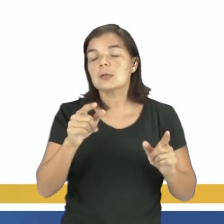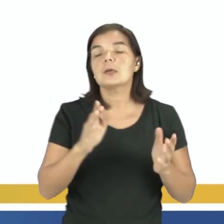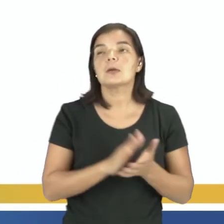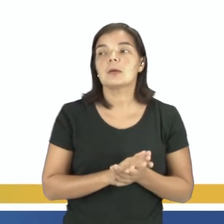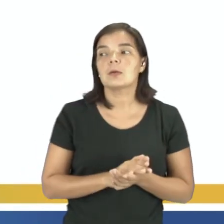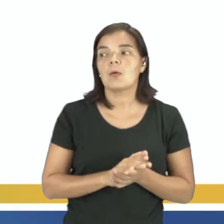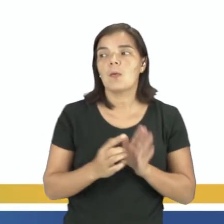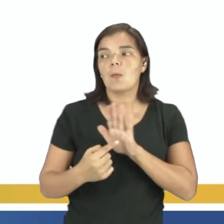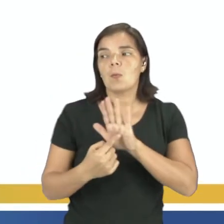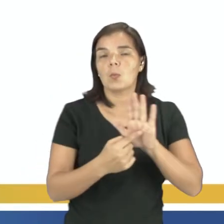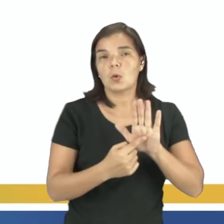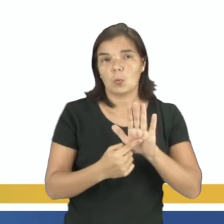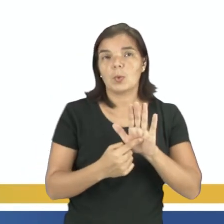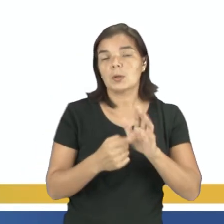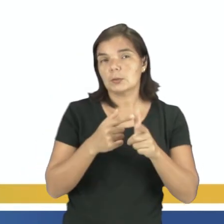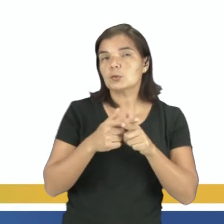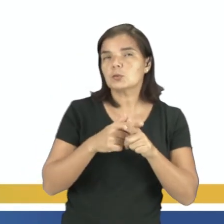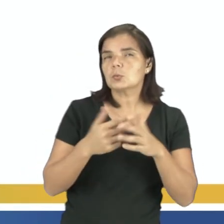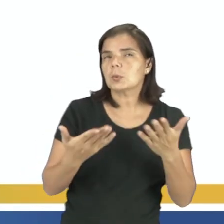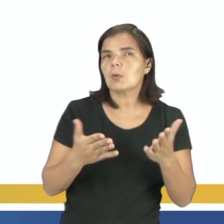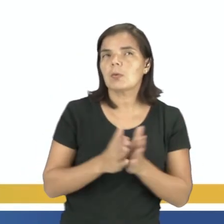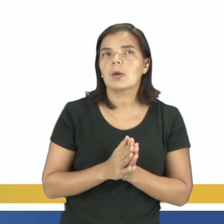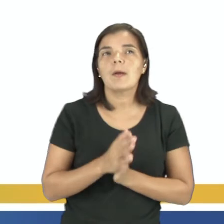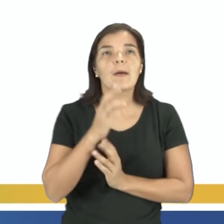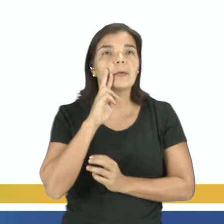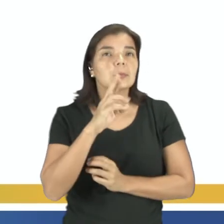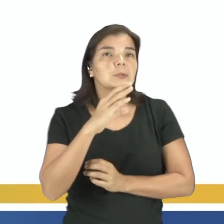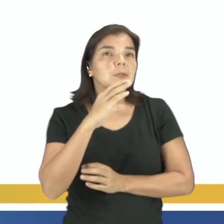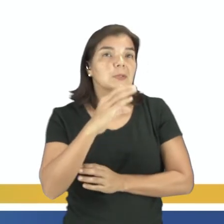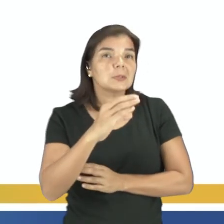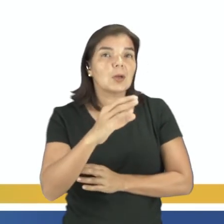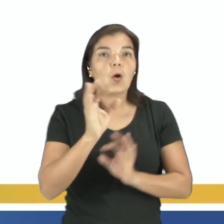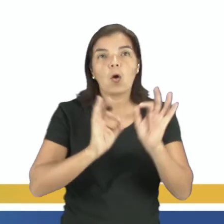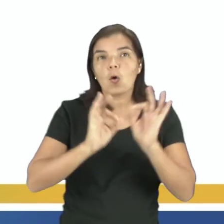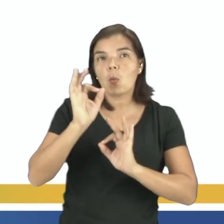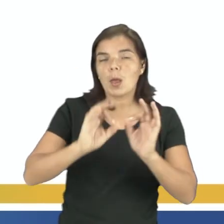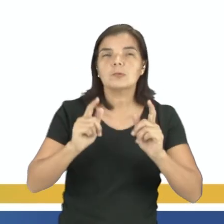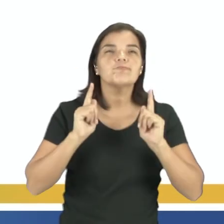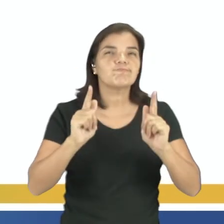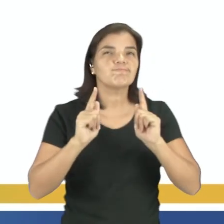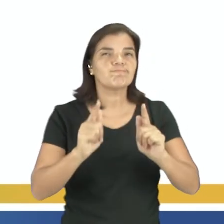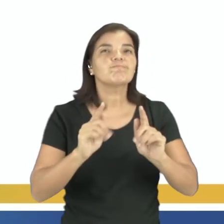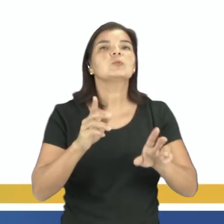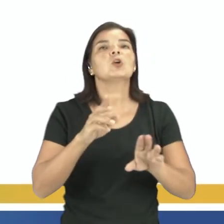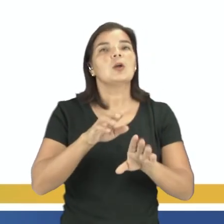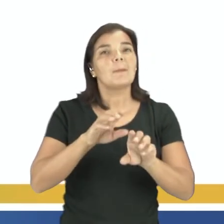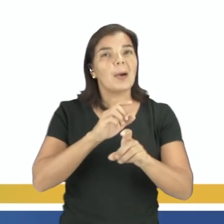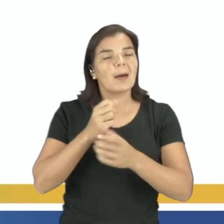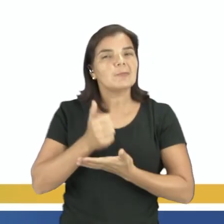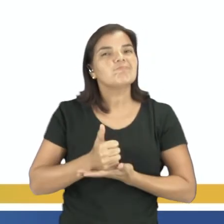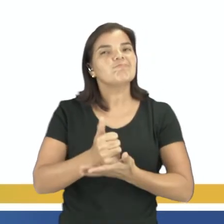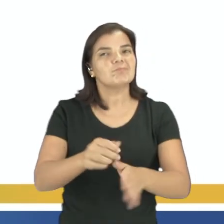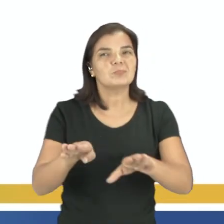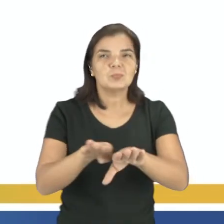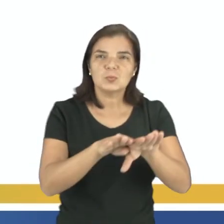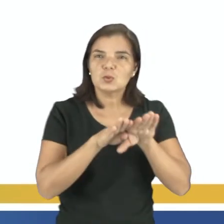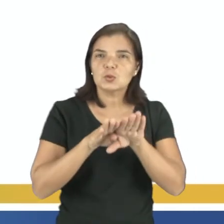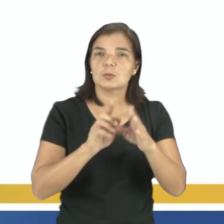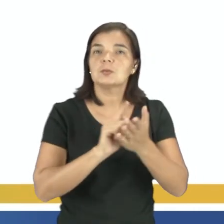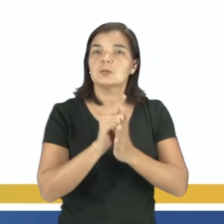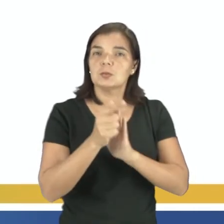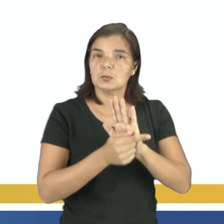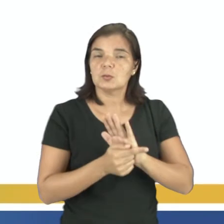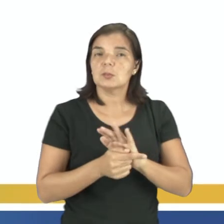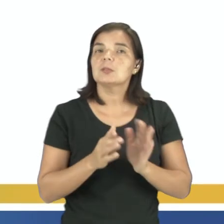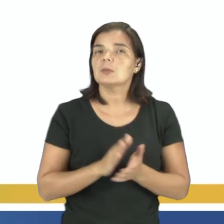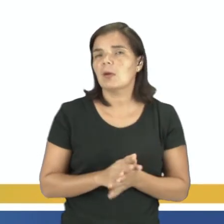que mostra as consequências disso? Alternativa C, organização de protestos públicos para garantir a igualdade de gênero.